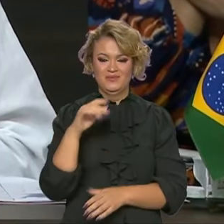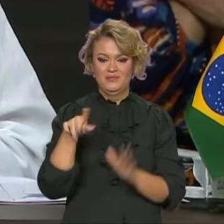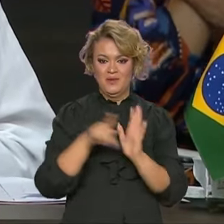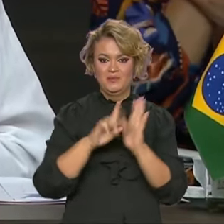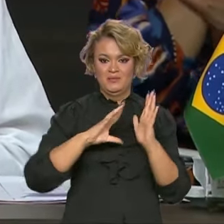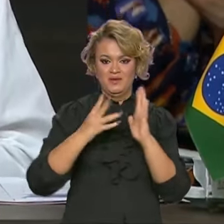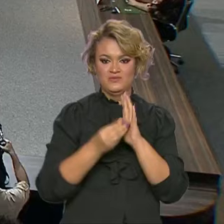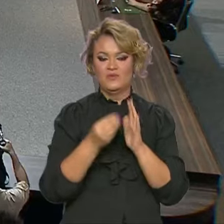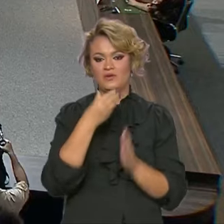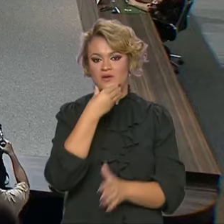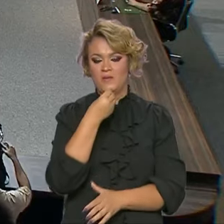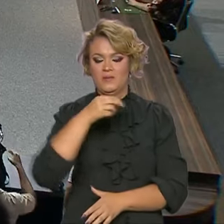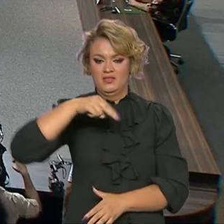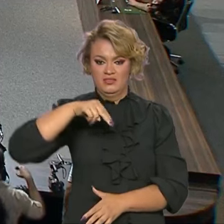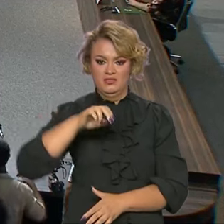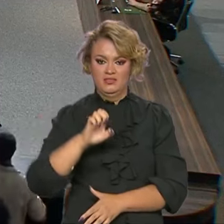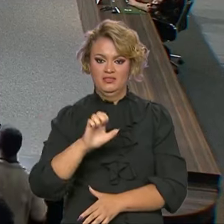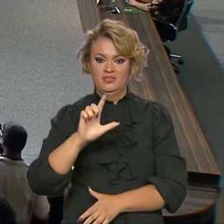Nelsinho Trades.